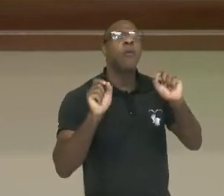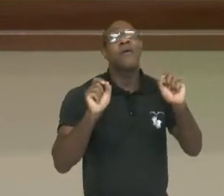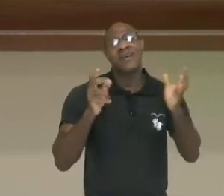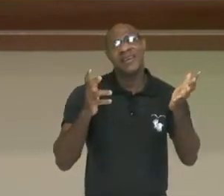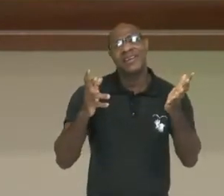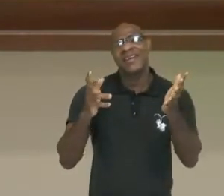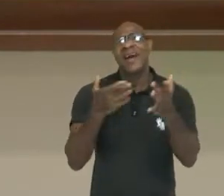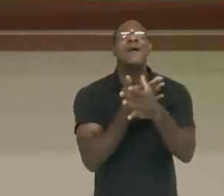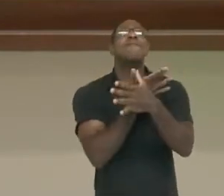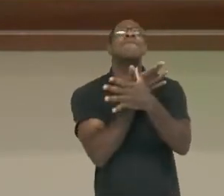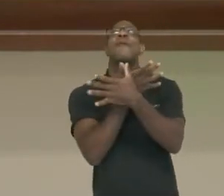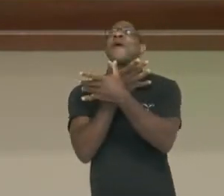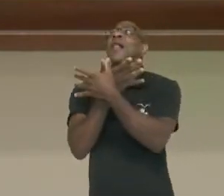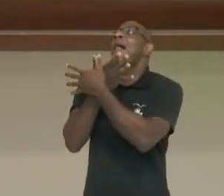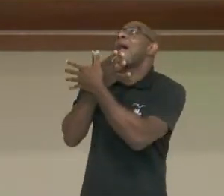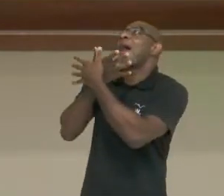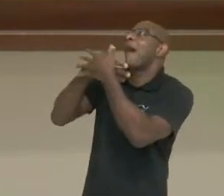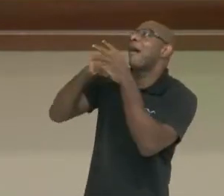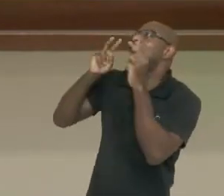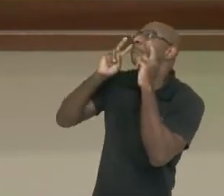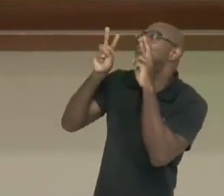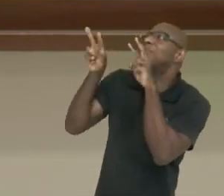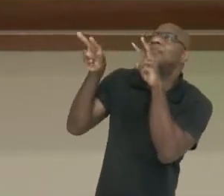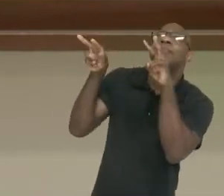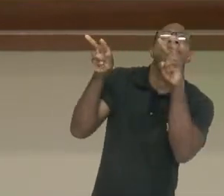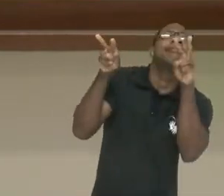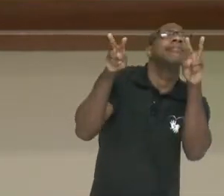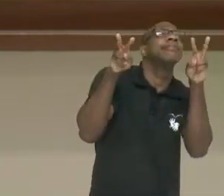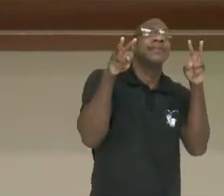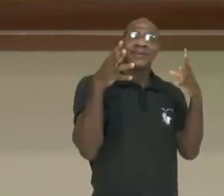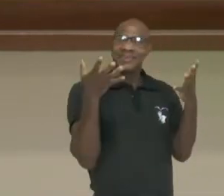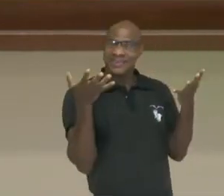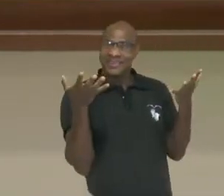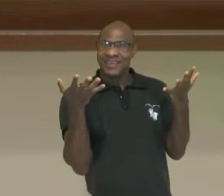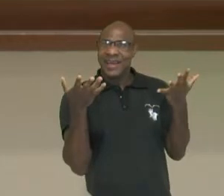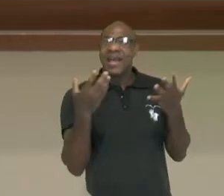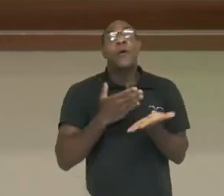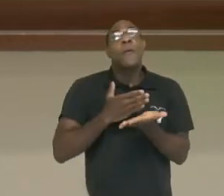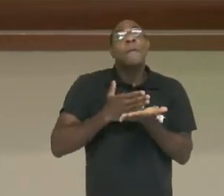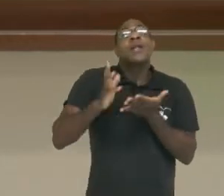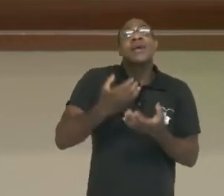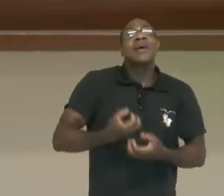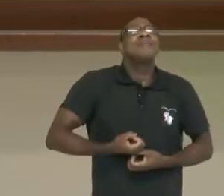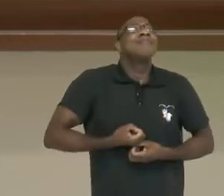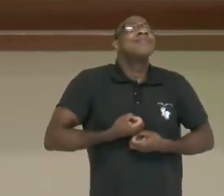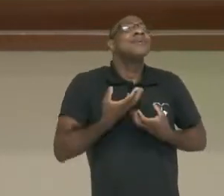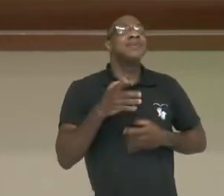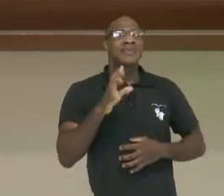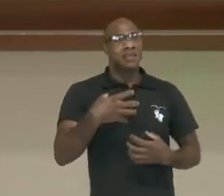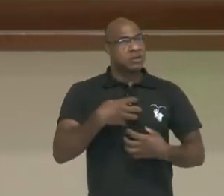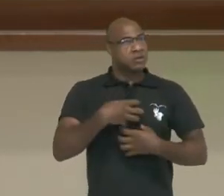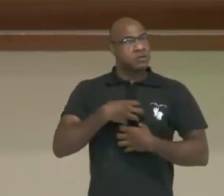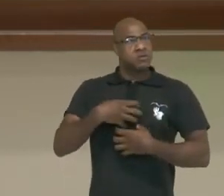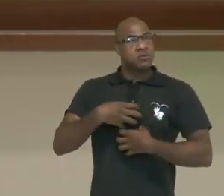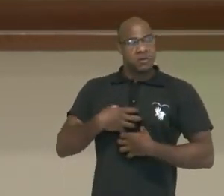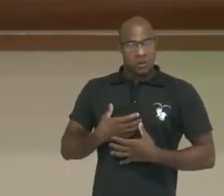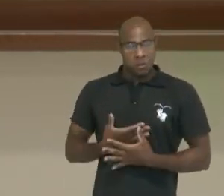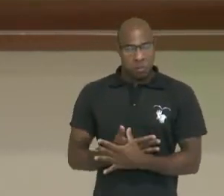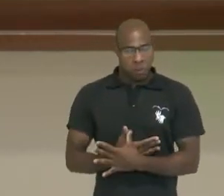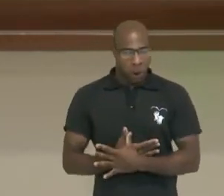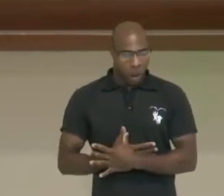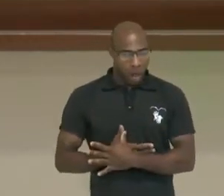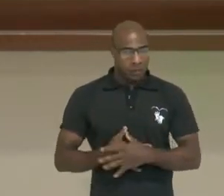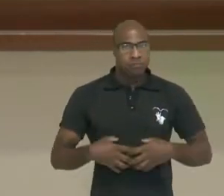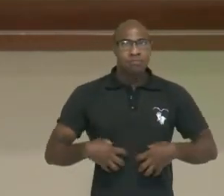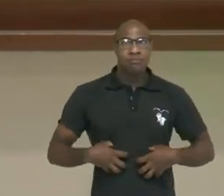as borboletas passarem. Você já ouviu falar naquela sensação de borboletas no estômago? É um caso